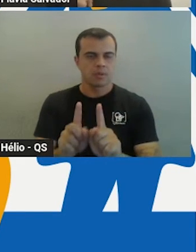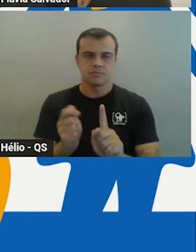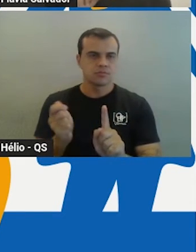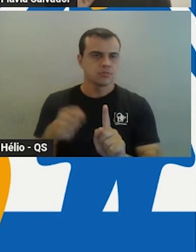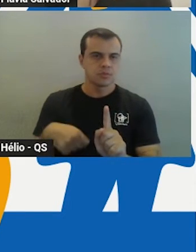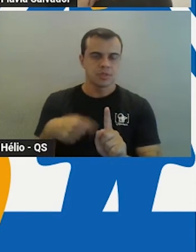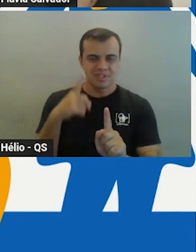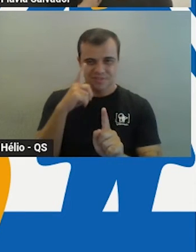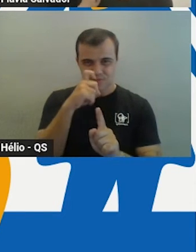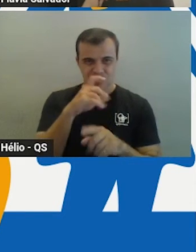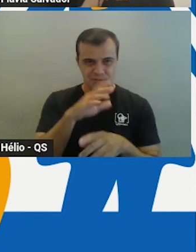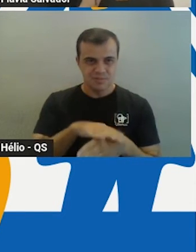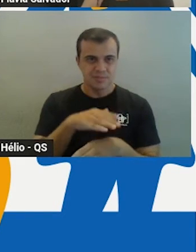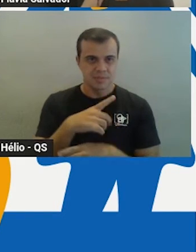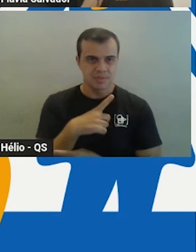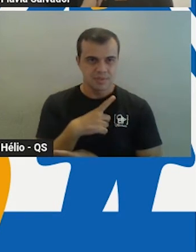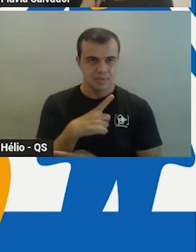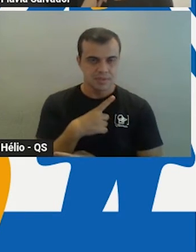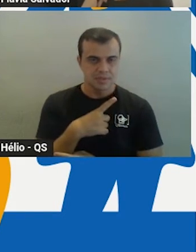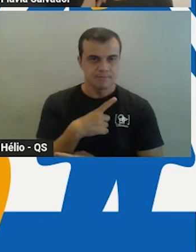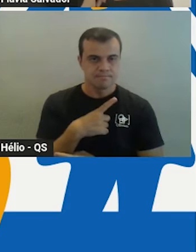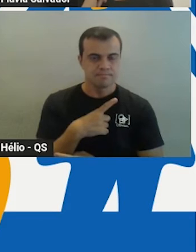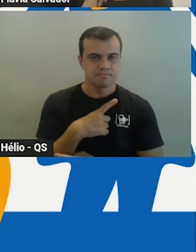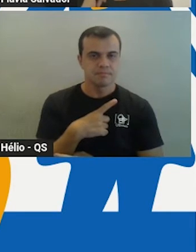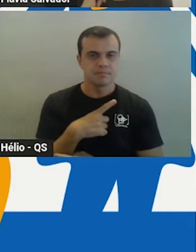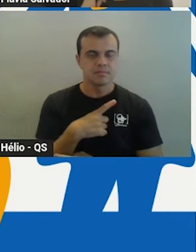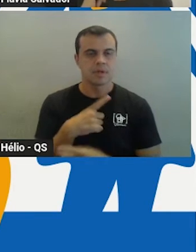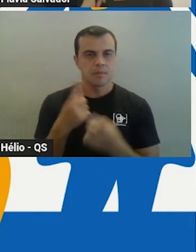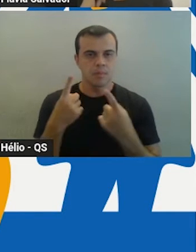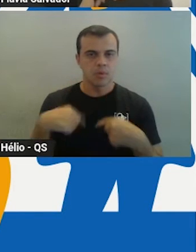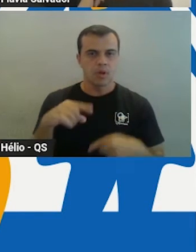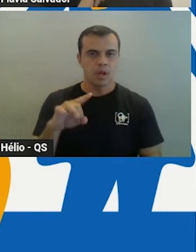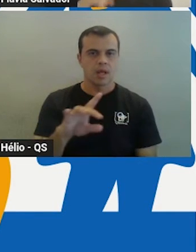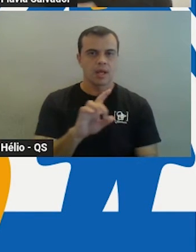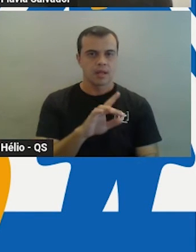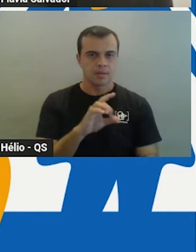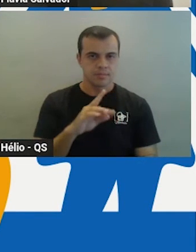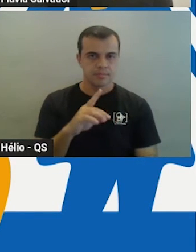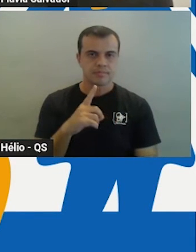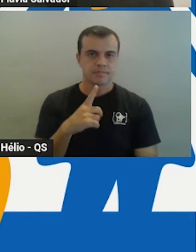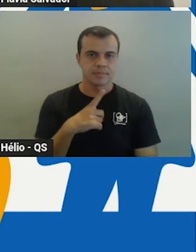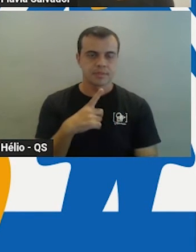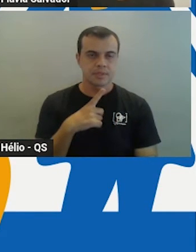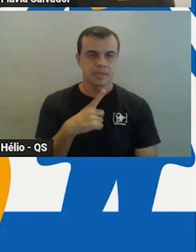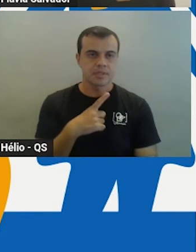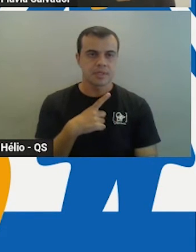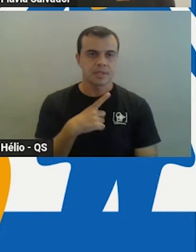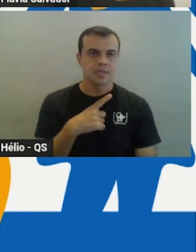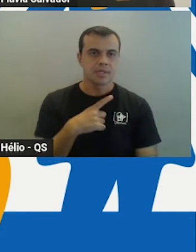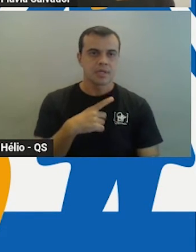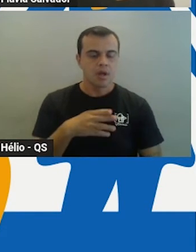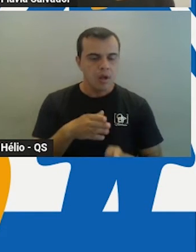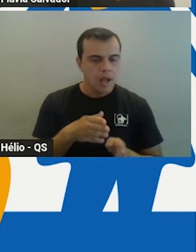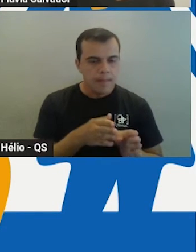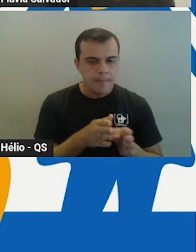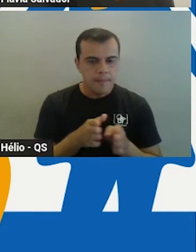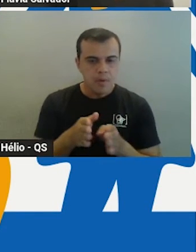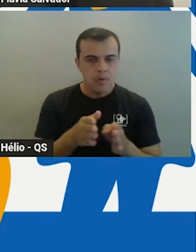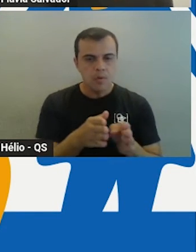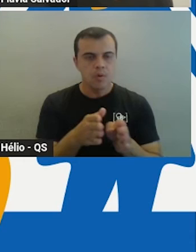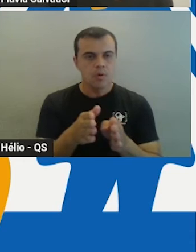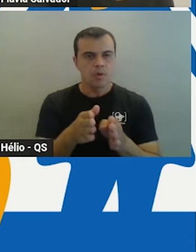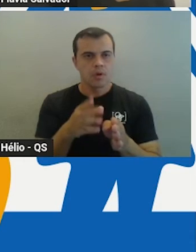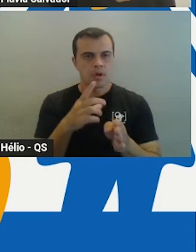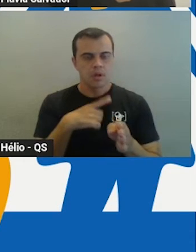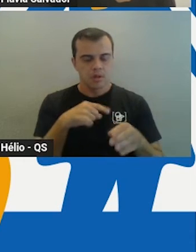mais difícil por causa da dificuldade motora de cada um, então vai ter caminhos para eles saírem